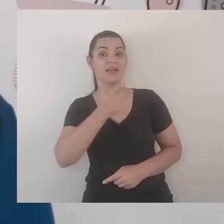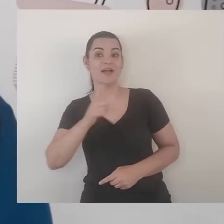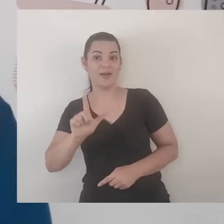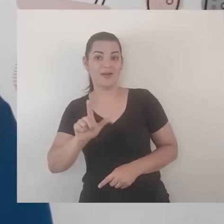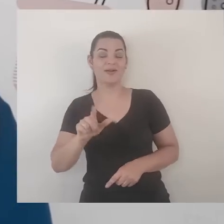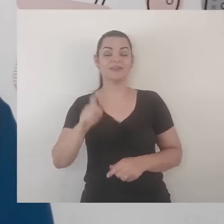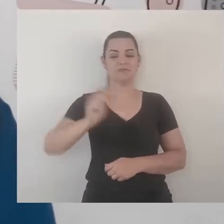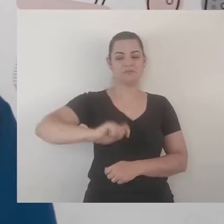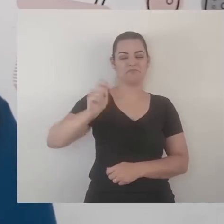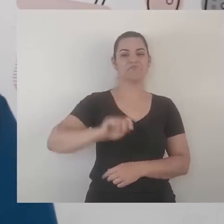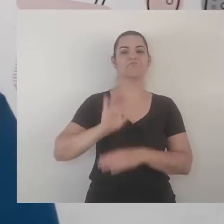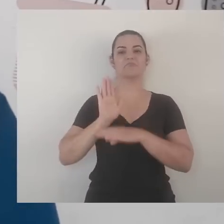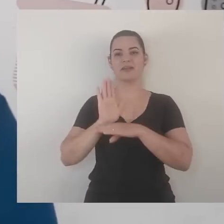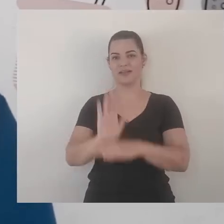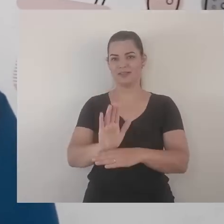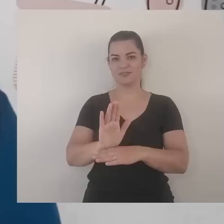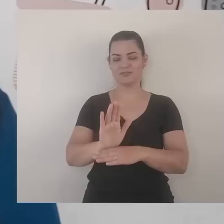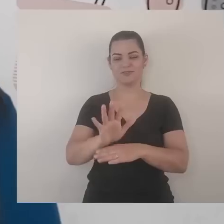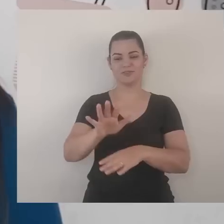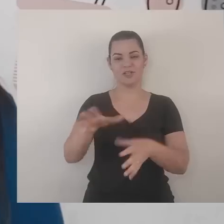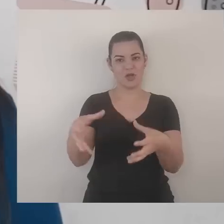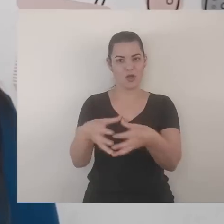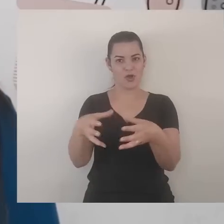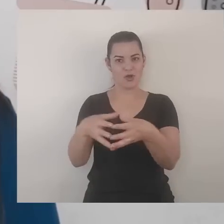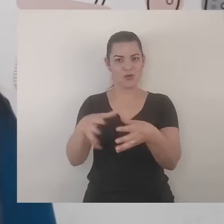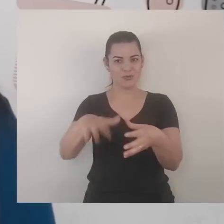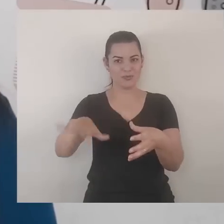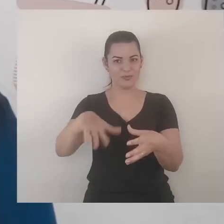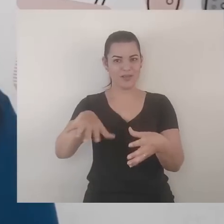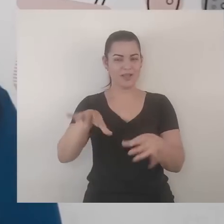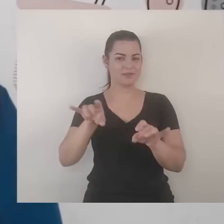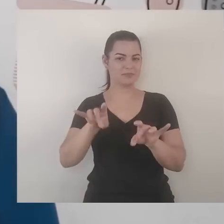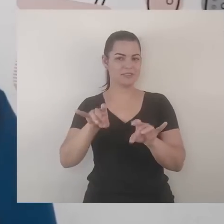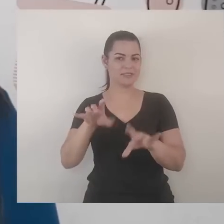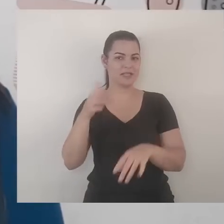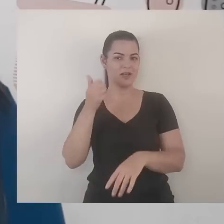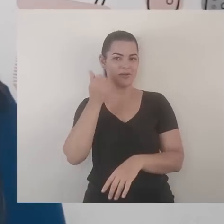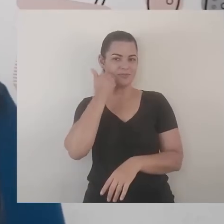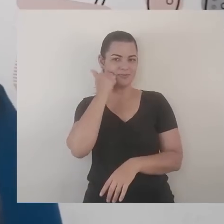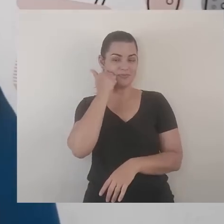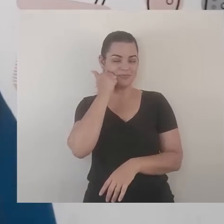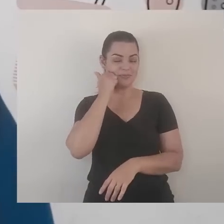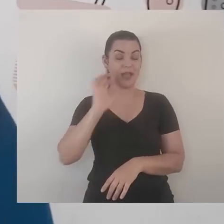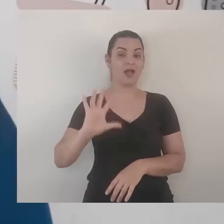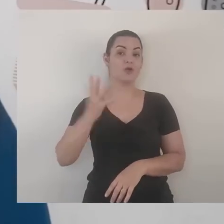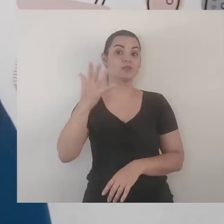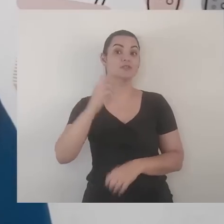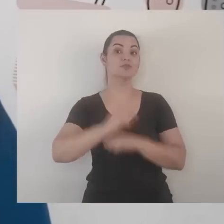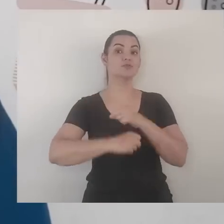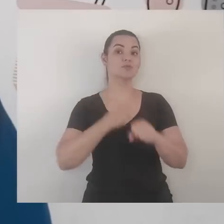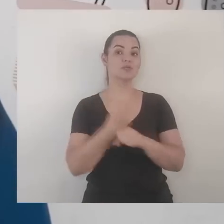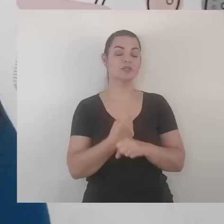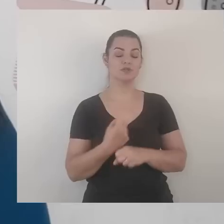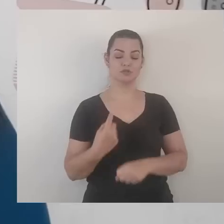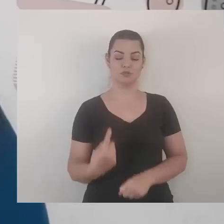pipas auxiliaram os cientistas aconteceu no ano de